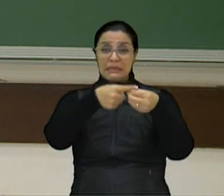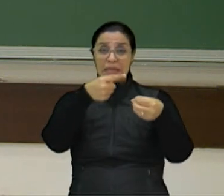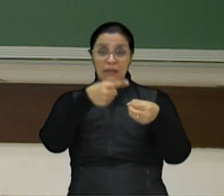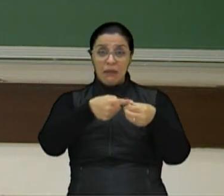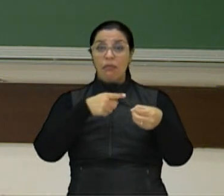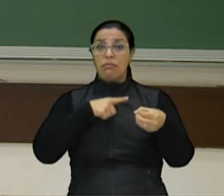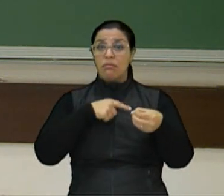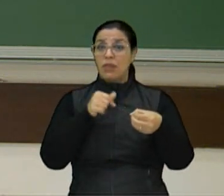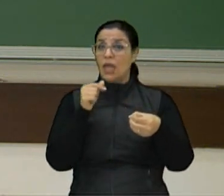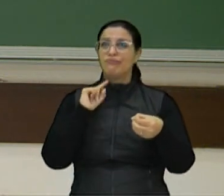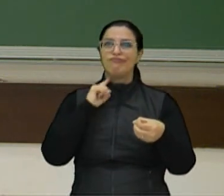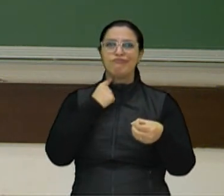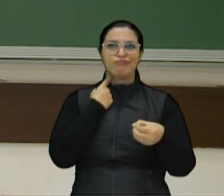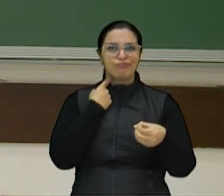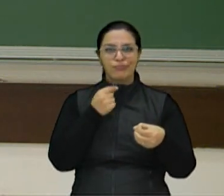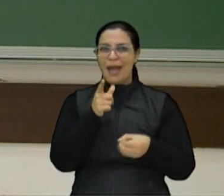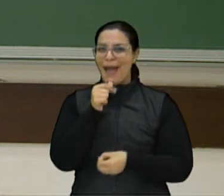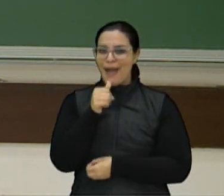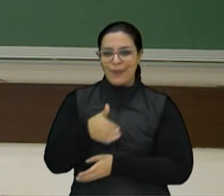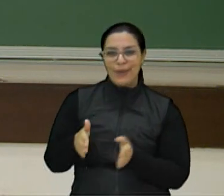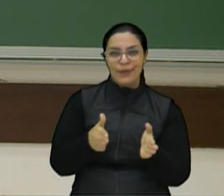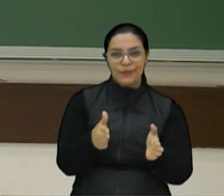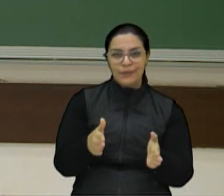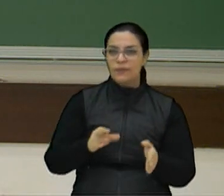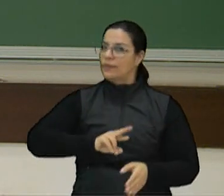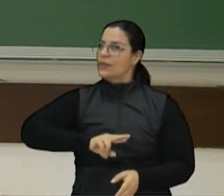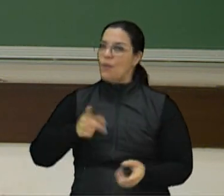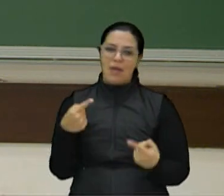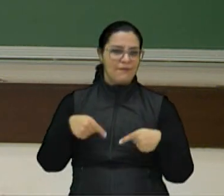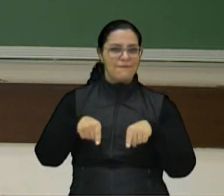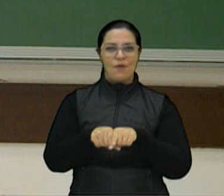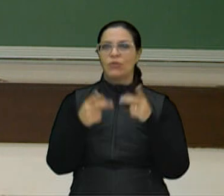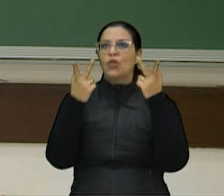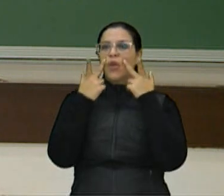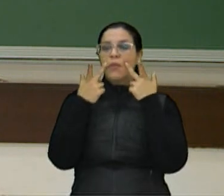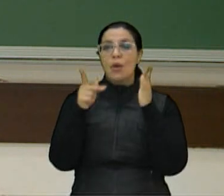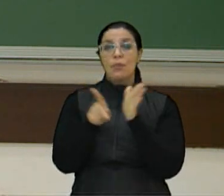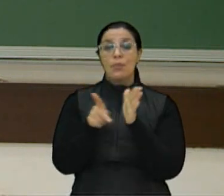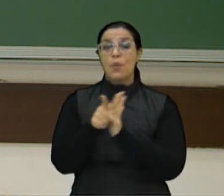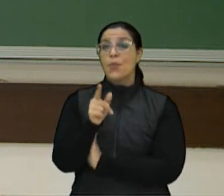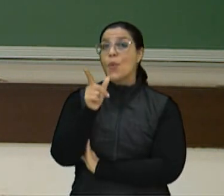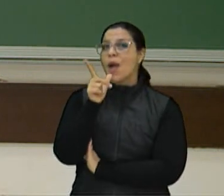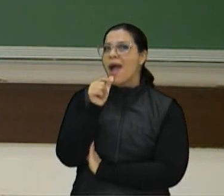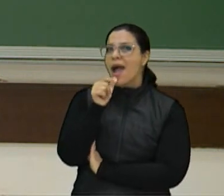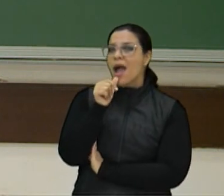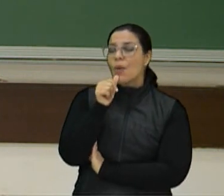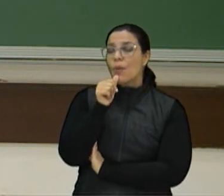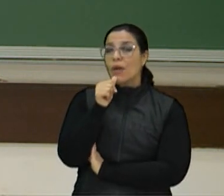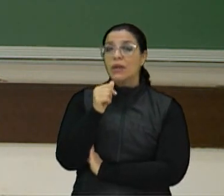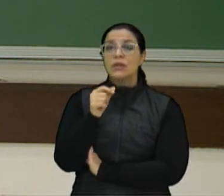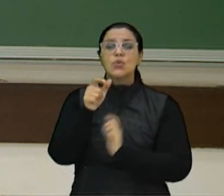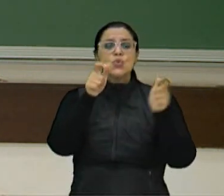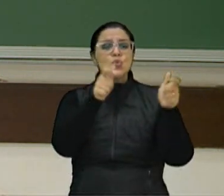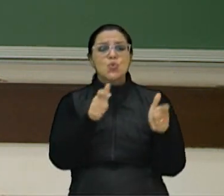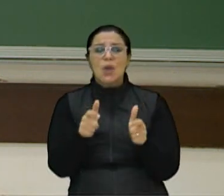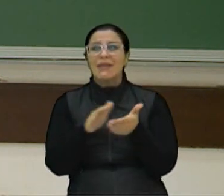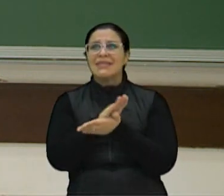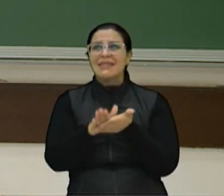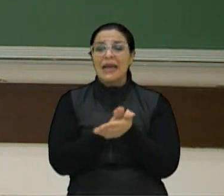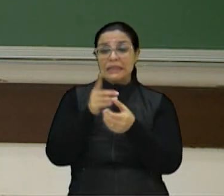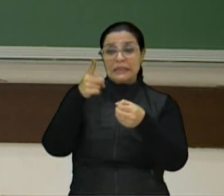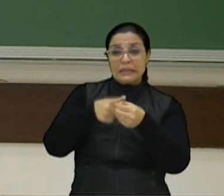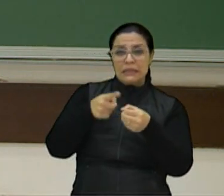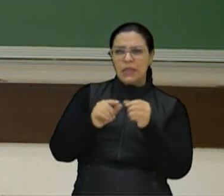nas áreas metropolitanas, já não é mais renovável. Não existe água em nenhuma cidade média